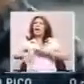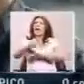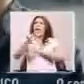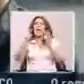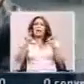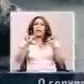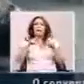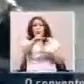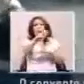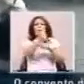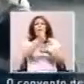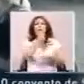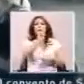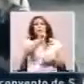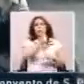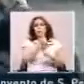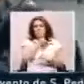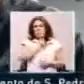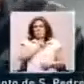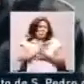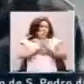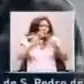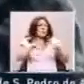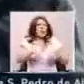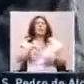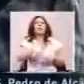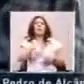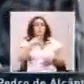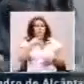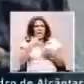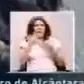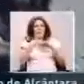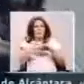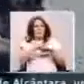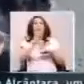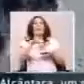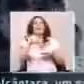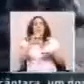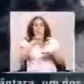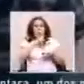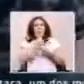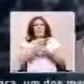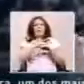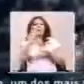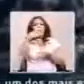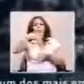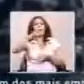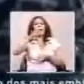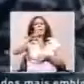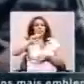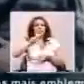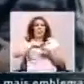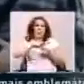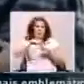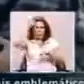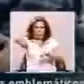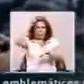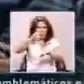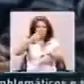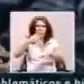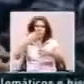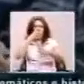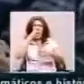quer. Falávamos das outras formas de integração. Quer precisar que outras formas é que pode haver para além da praxe? A praxe entendida aqui naquele sistema